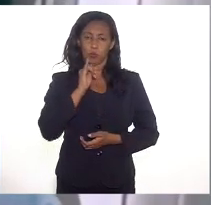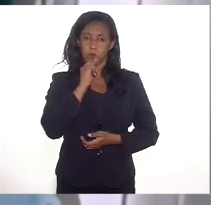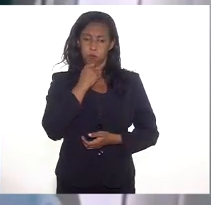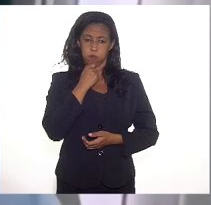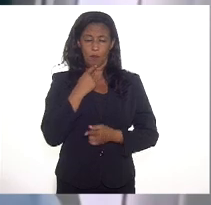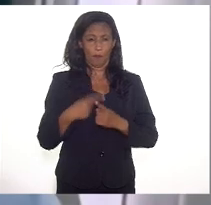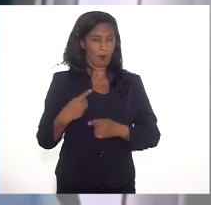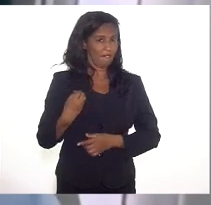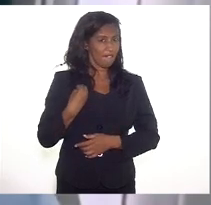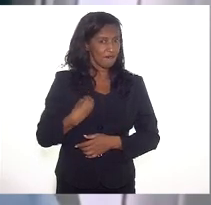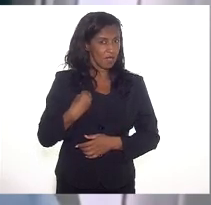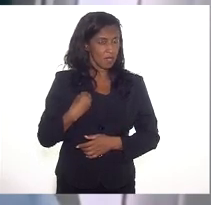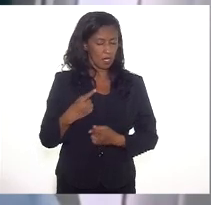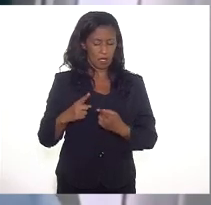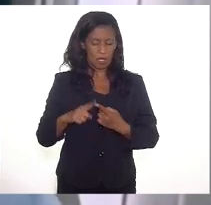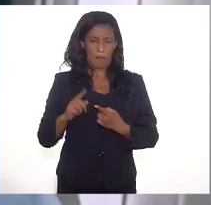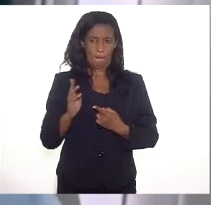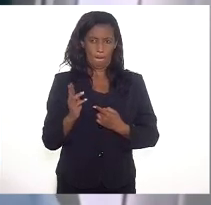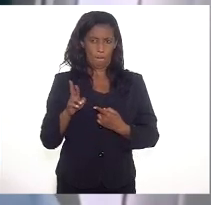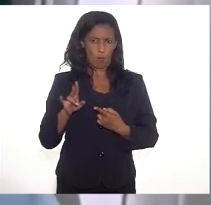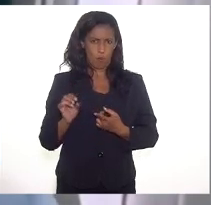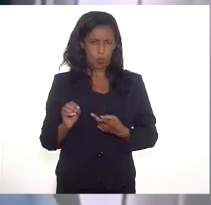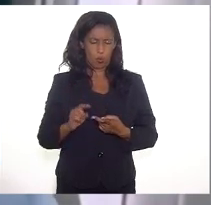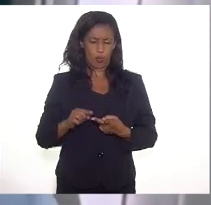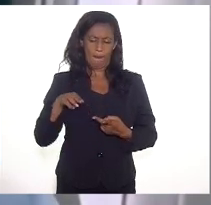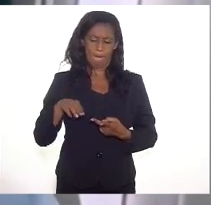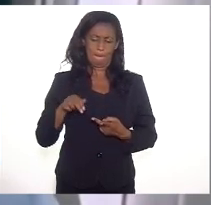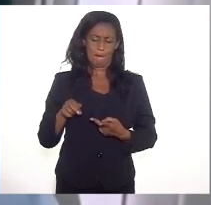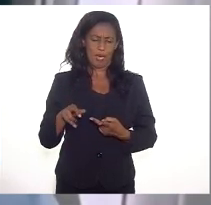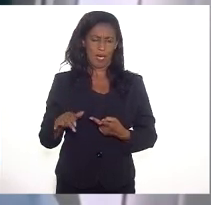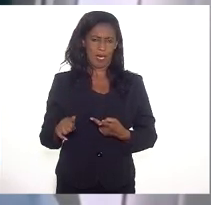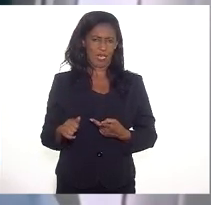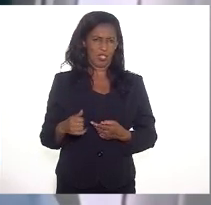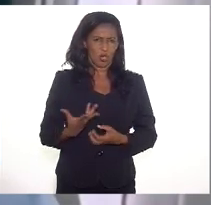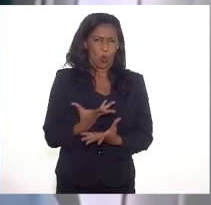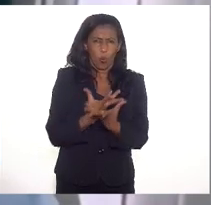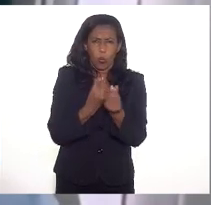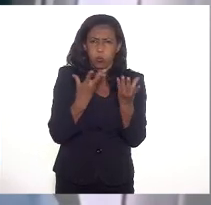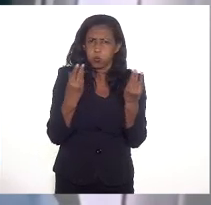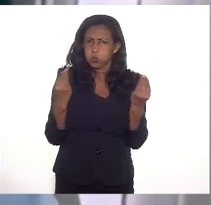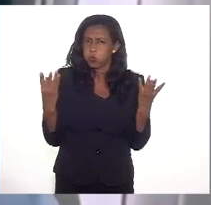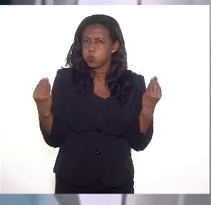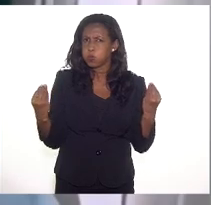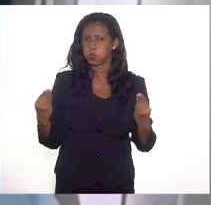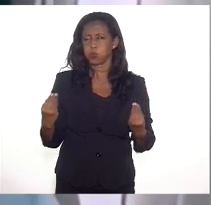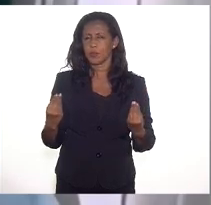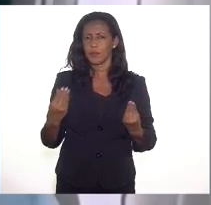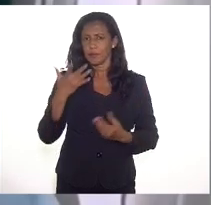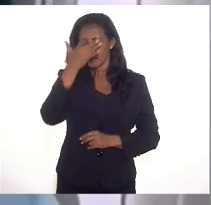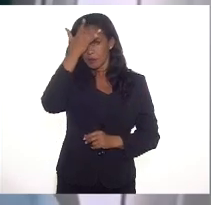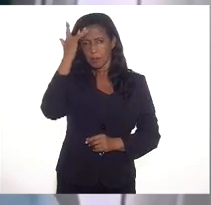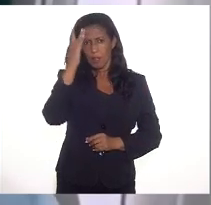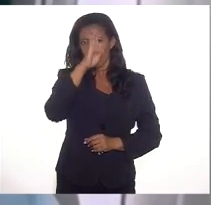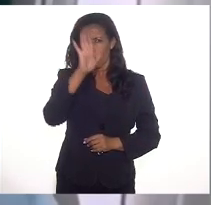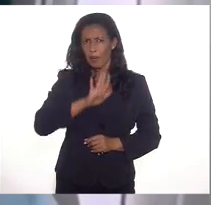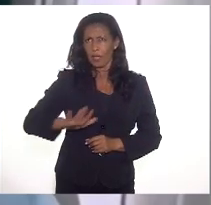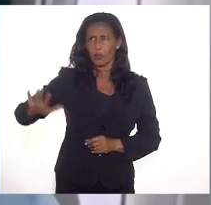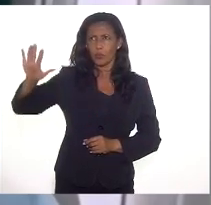as vidas do Bruno, da Margarete e de centenas de milhares de outros irmãos e irmãs nossas no